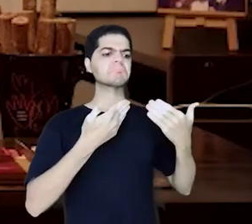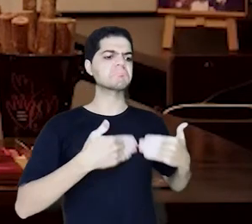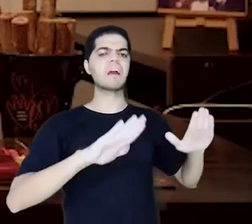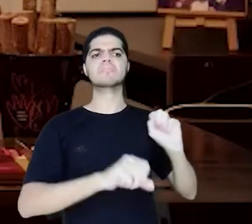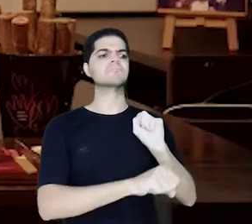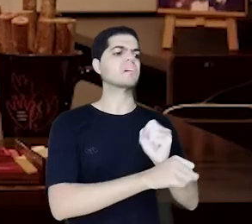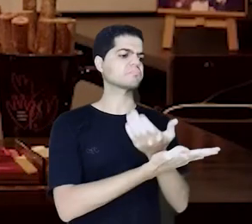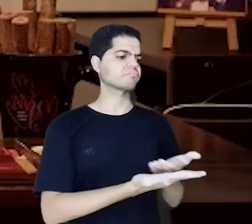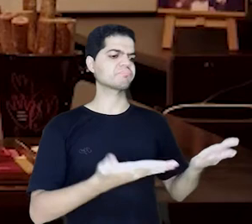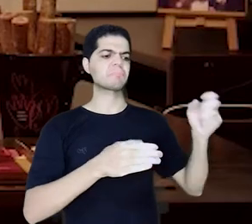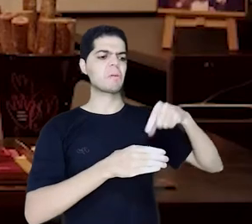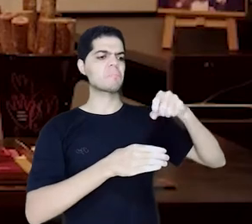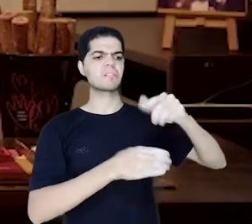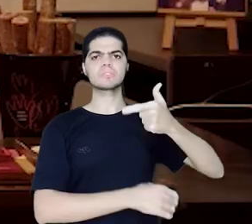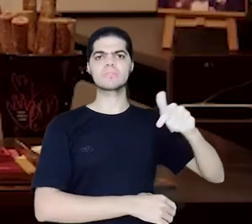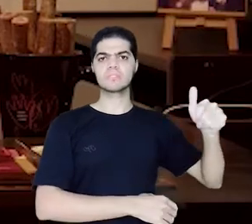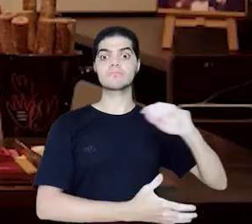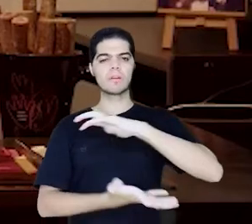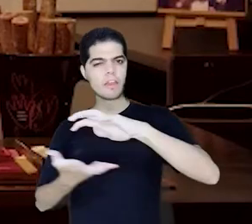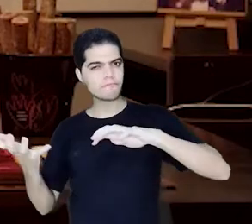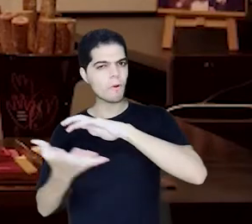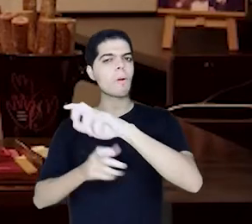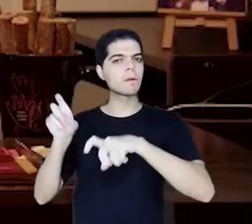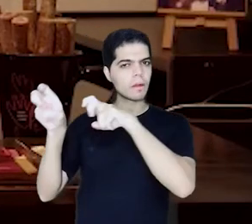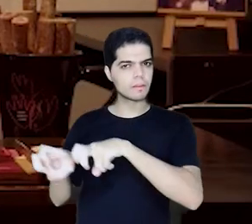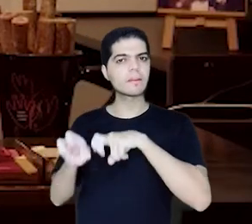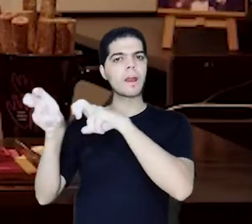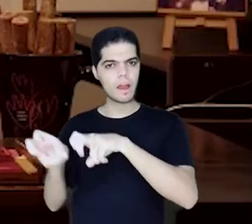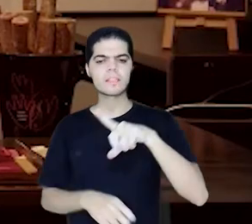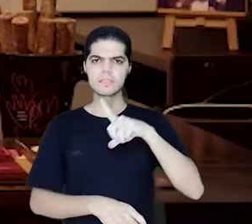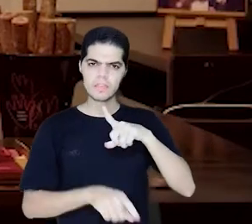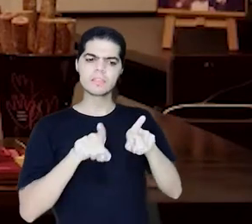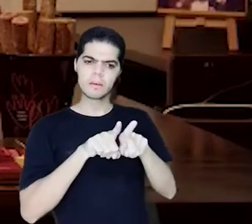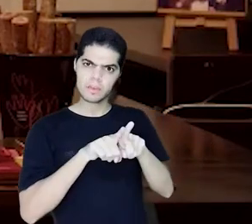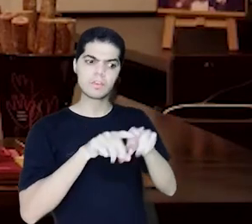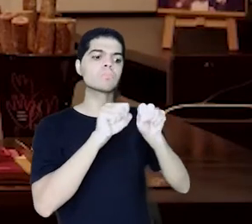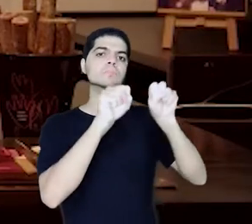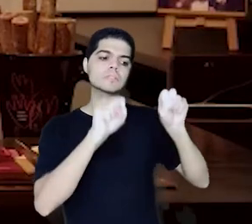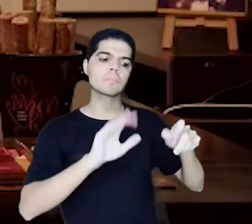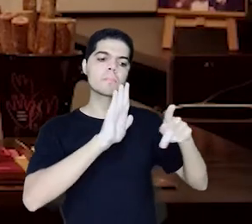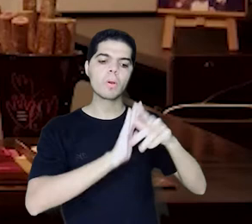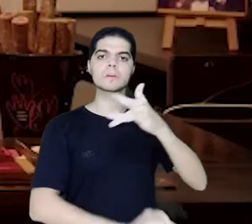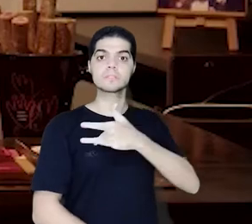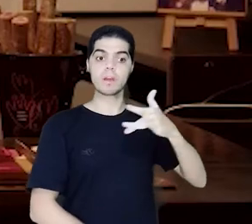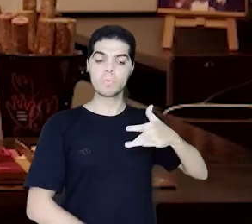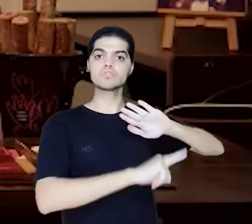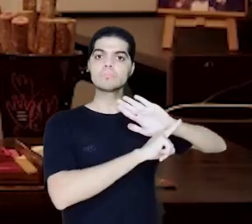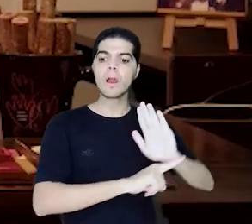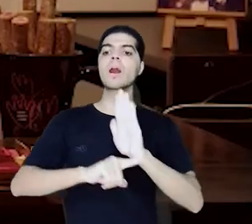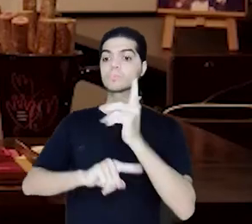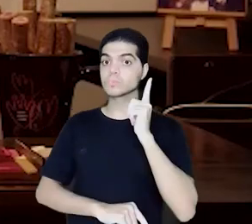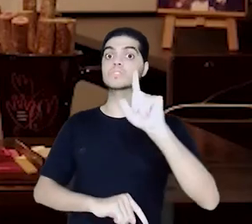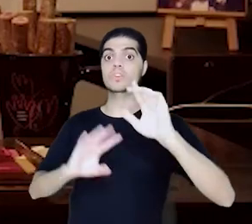aí parados. Então tinha que fazer uma reforma agrária. Tem que fazer um sistema de saúde que realmente atenda a saúde de todo